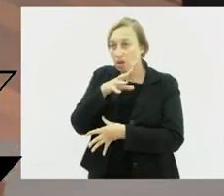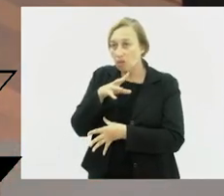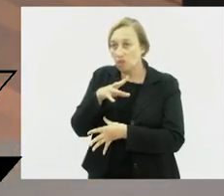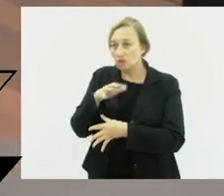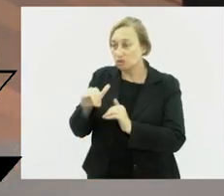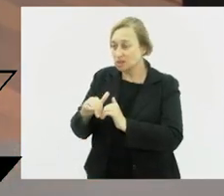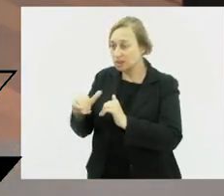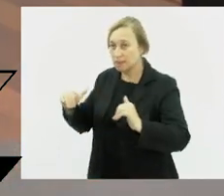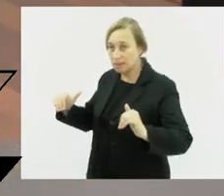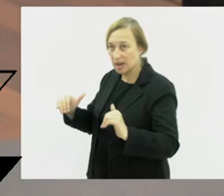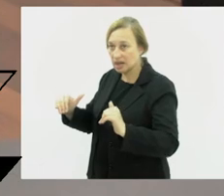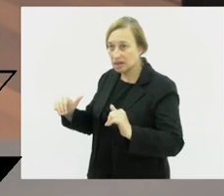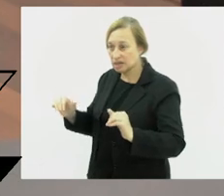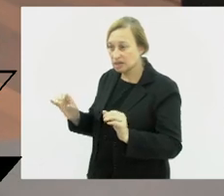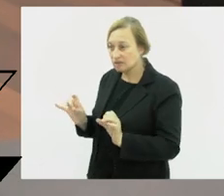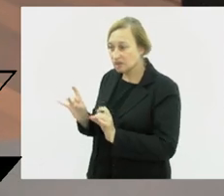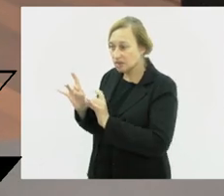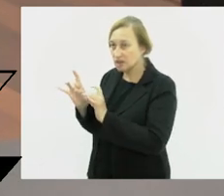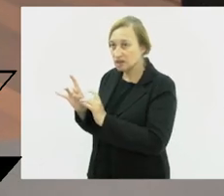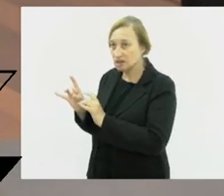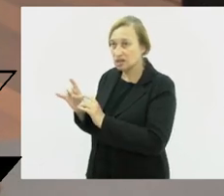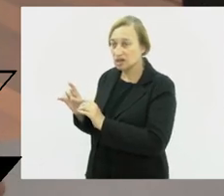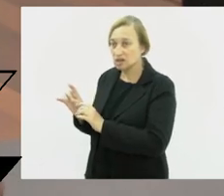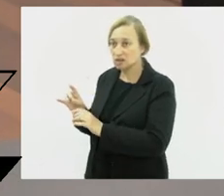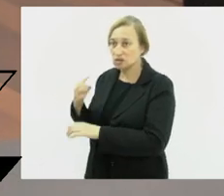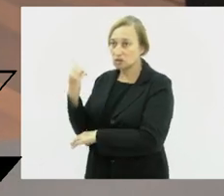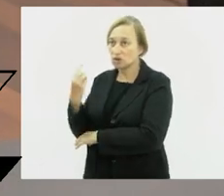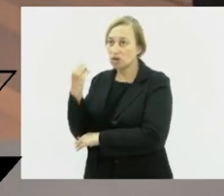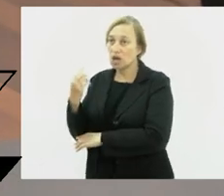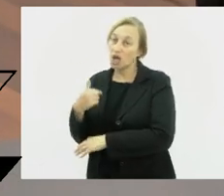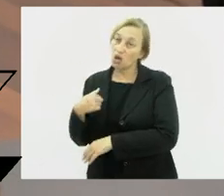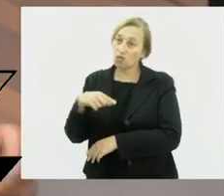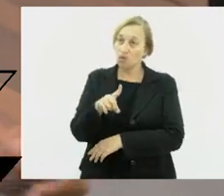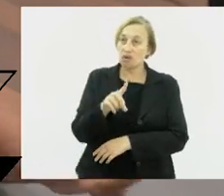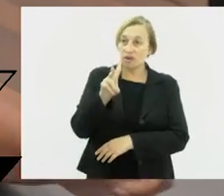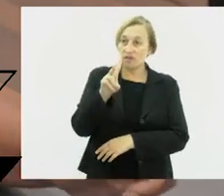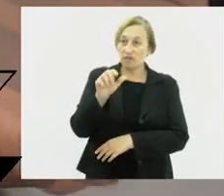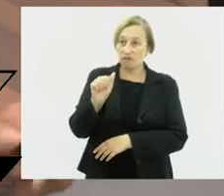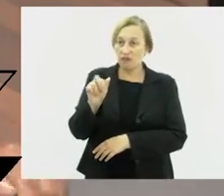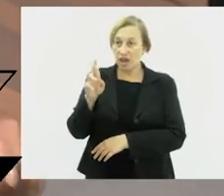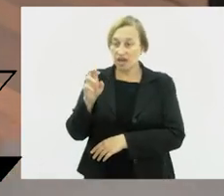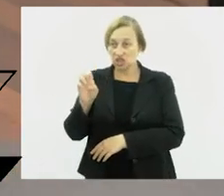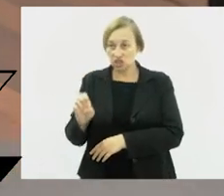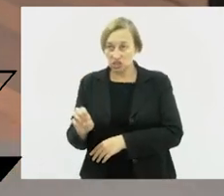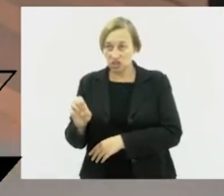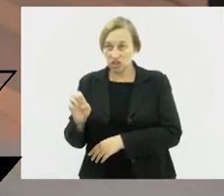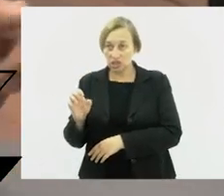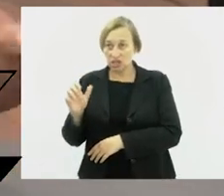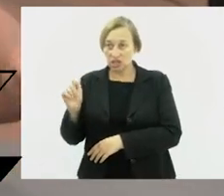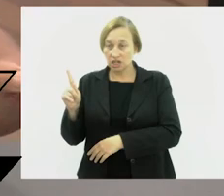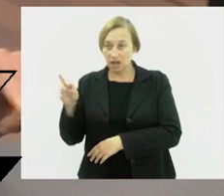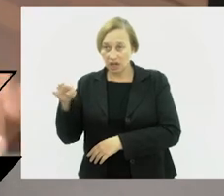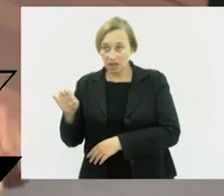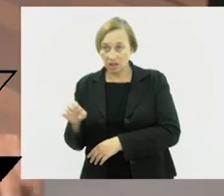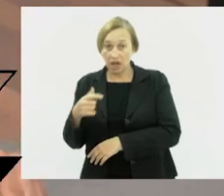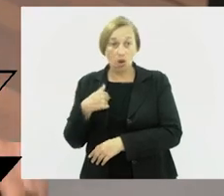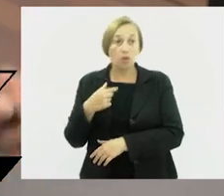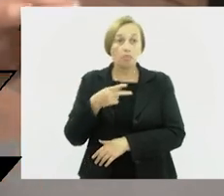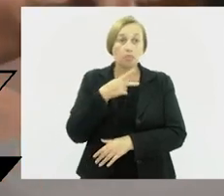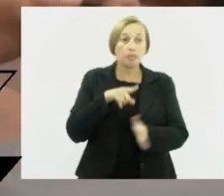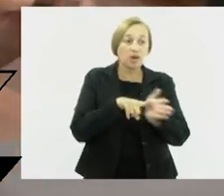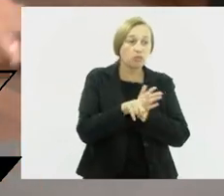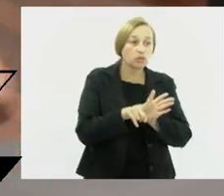numa hospedagem nossa, em Vargem Grande, e eu pergunto para o funcionário, como é que está fulano, como é que está ciclano, como é que está